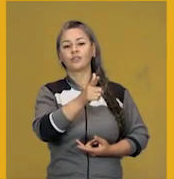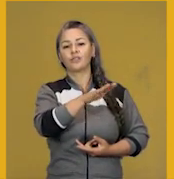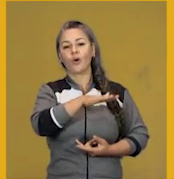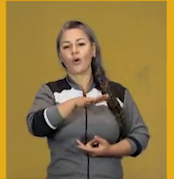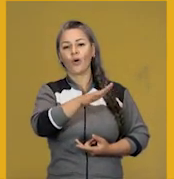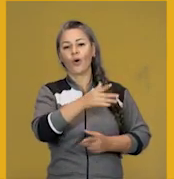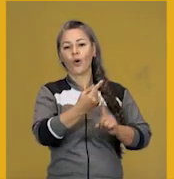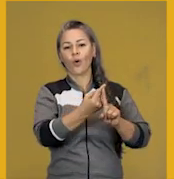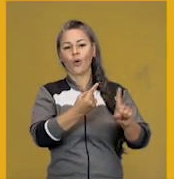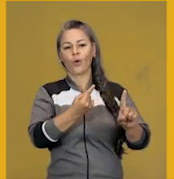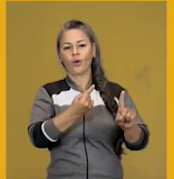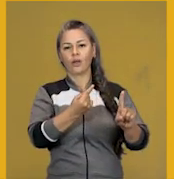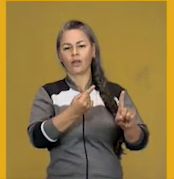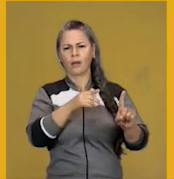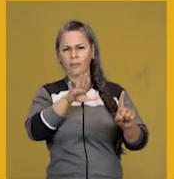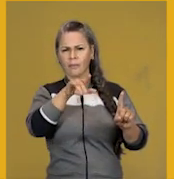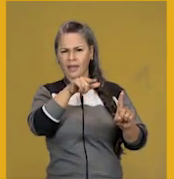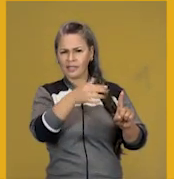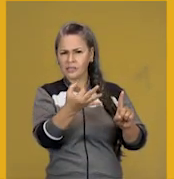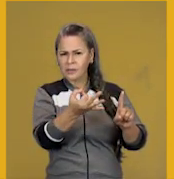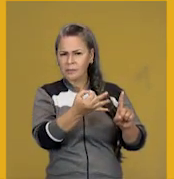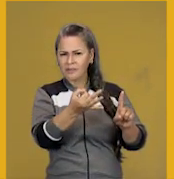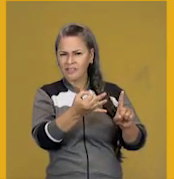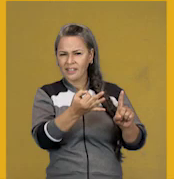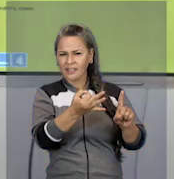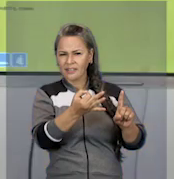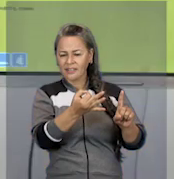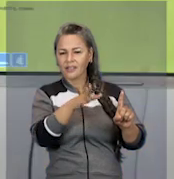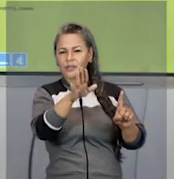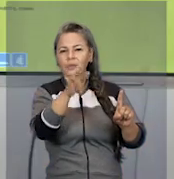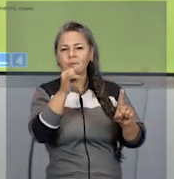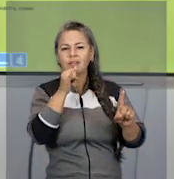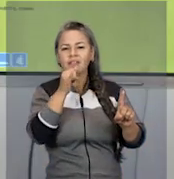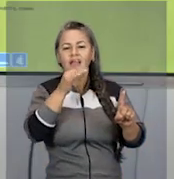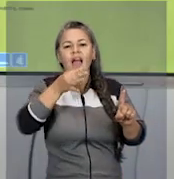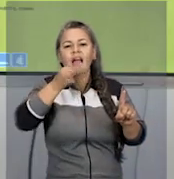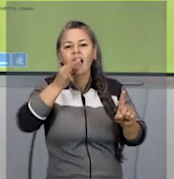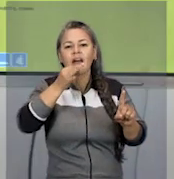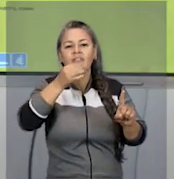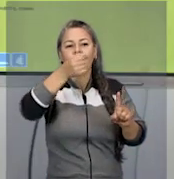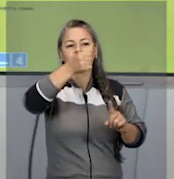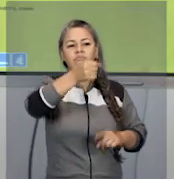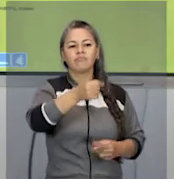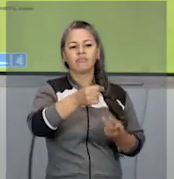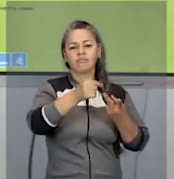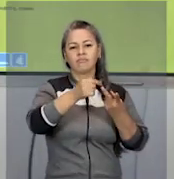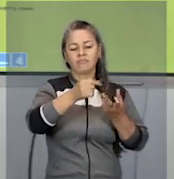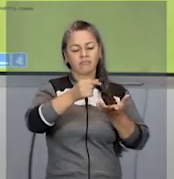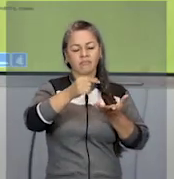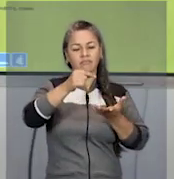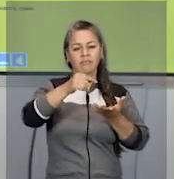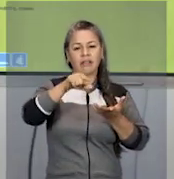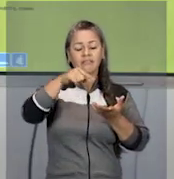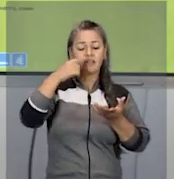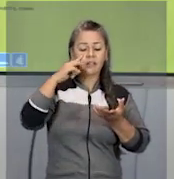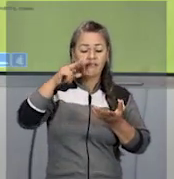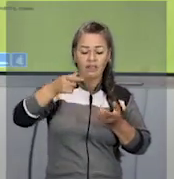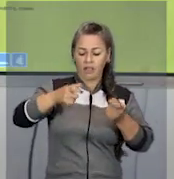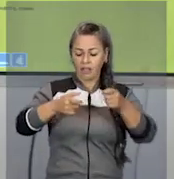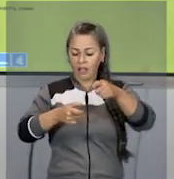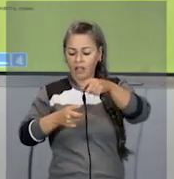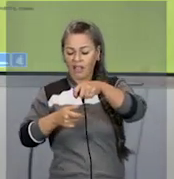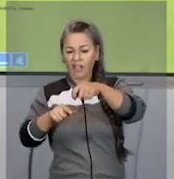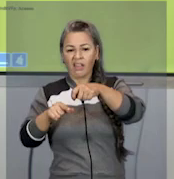nós sabemos que eles não são perfeitos. Sempre a garrafa de café deixa resfriar um pouco mais do que você gostaria quando você procura